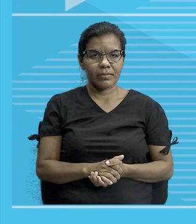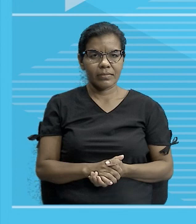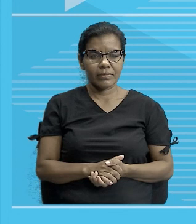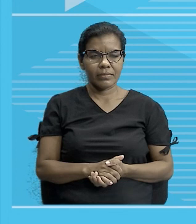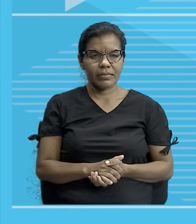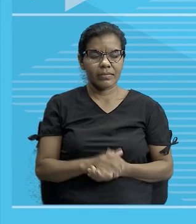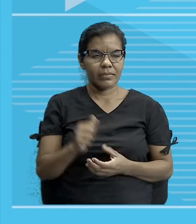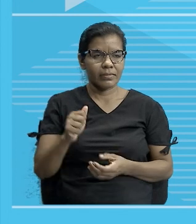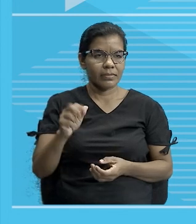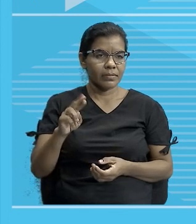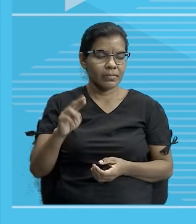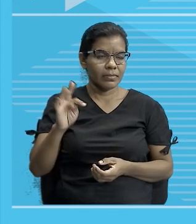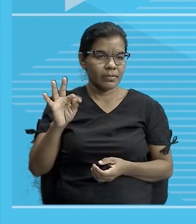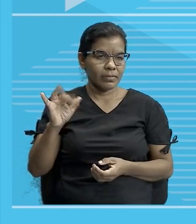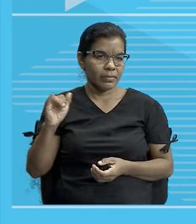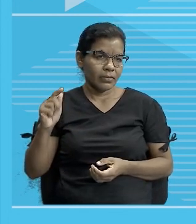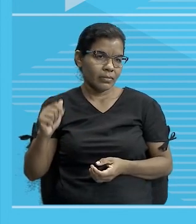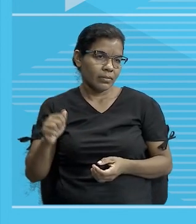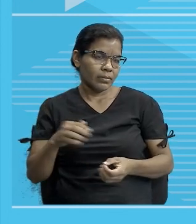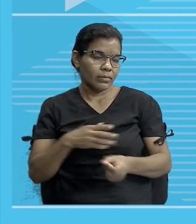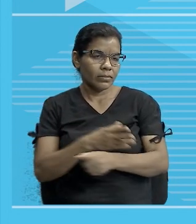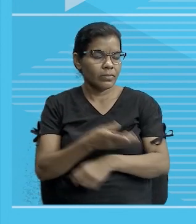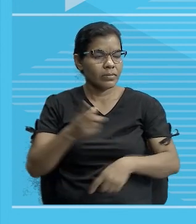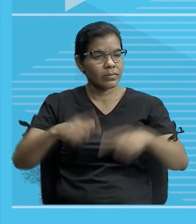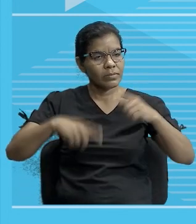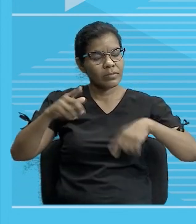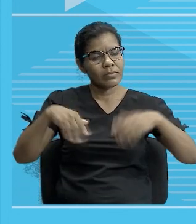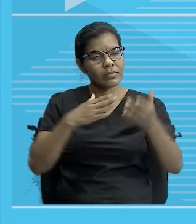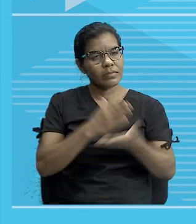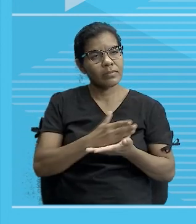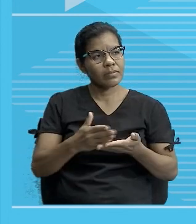os artigos introduziram na política o princípio da